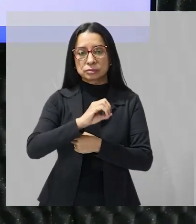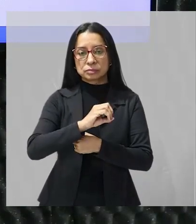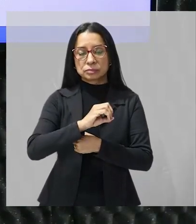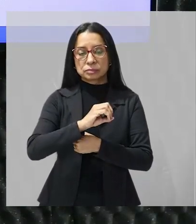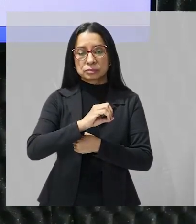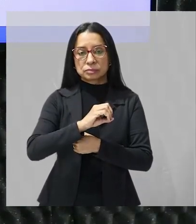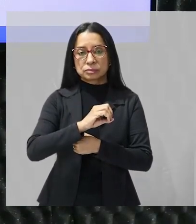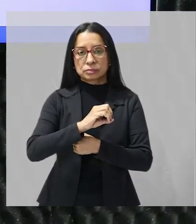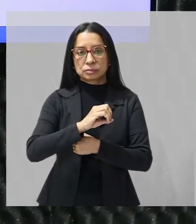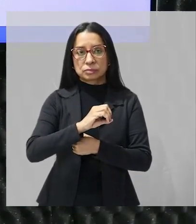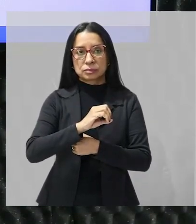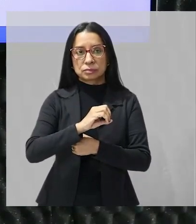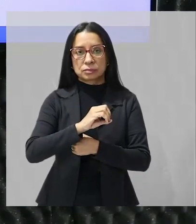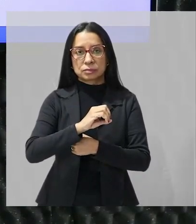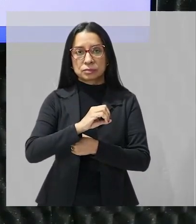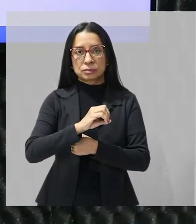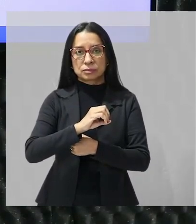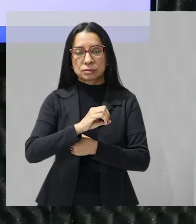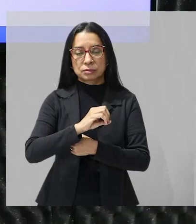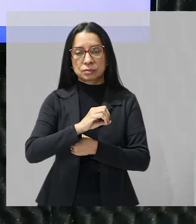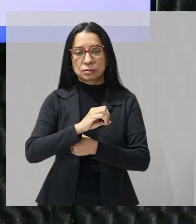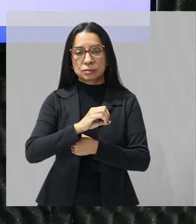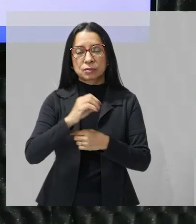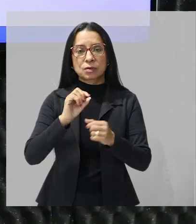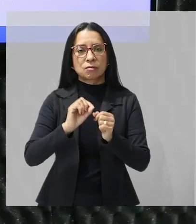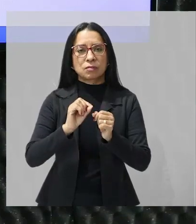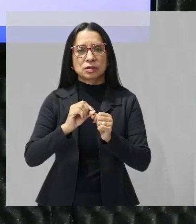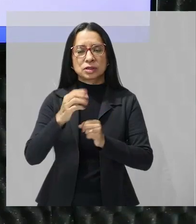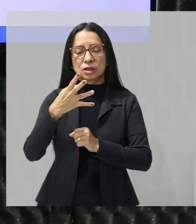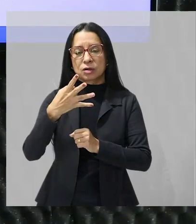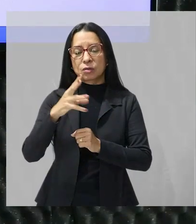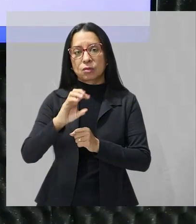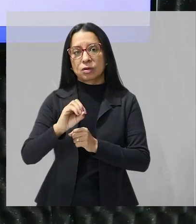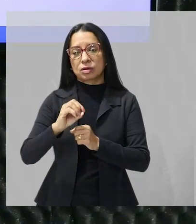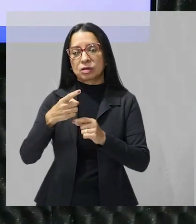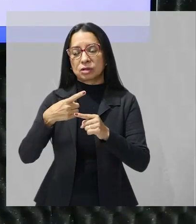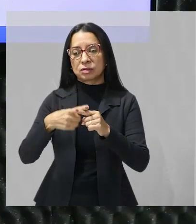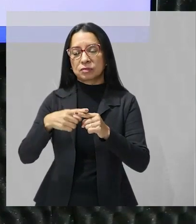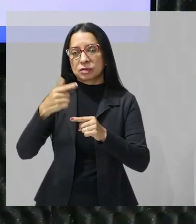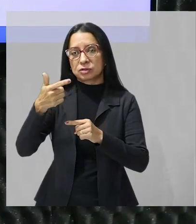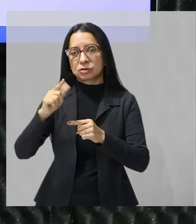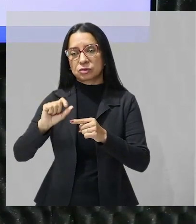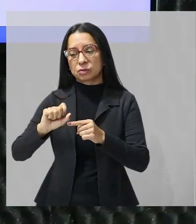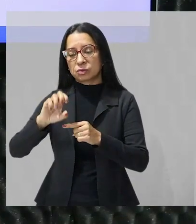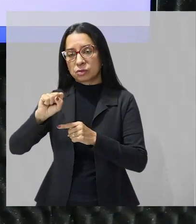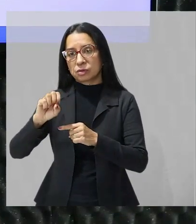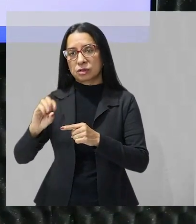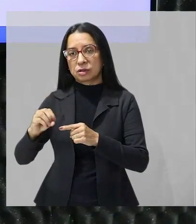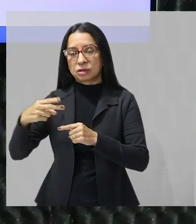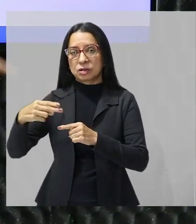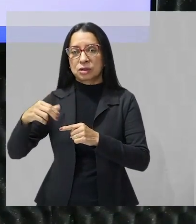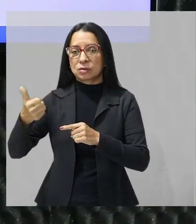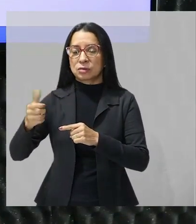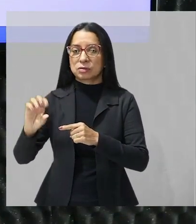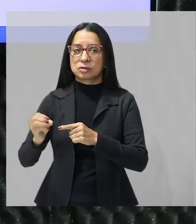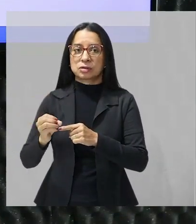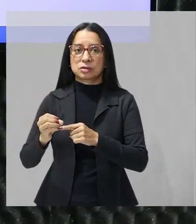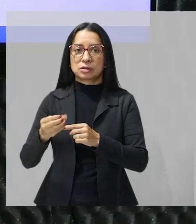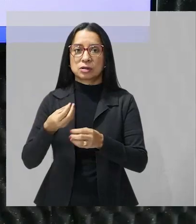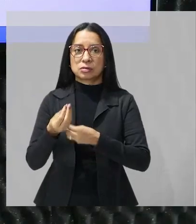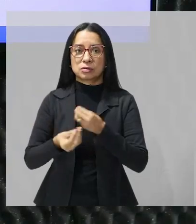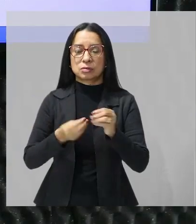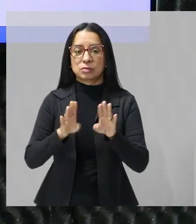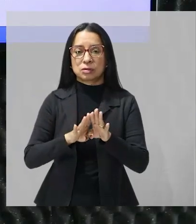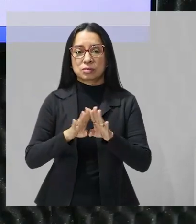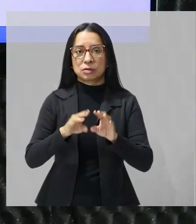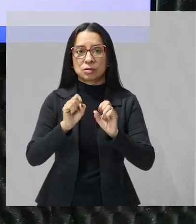sabe, tanto faz você fazer 40 vezes 2, 80, dividido por 5, que dá 16,